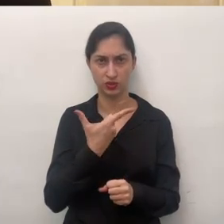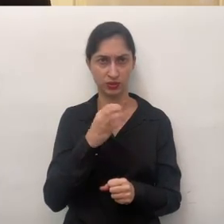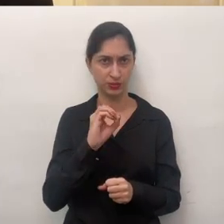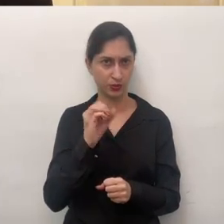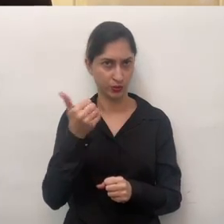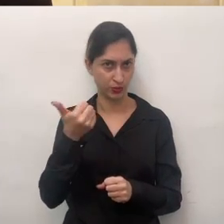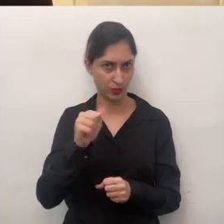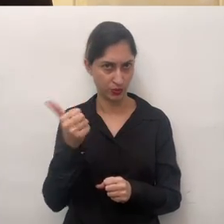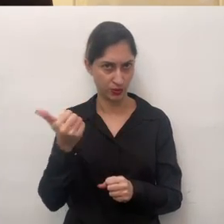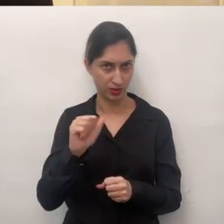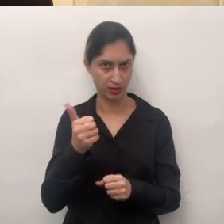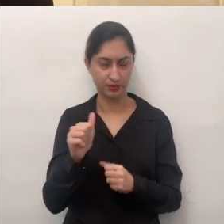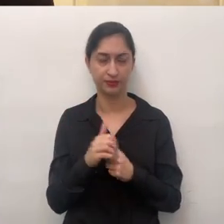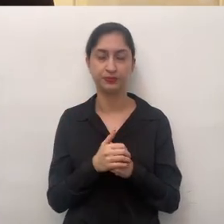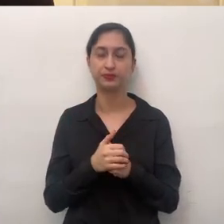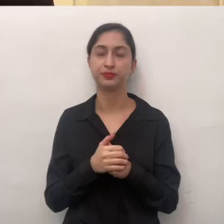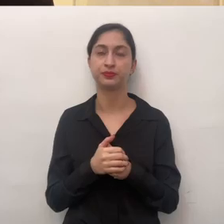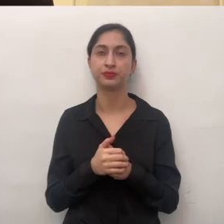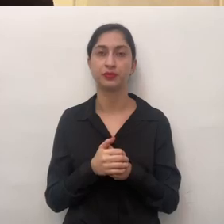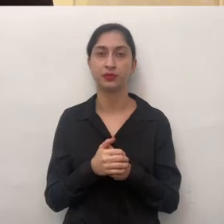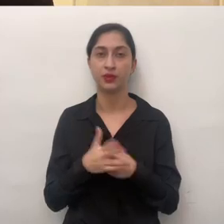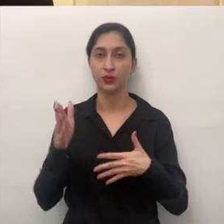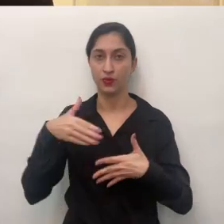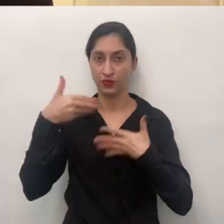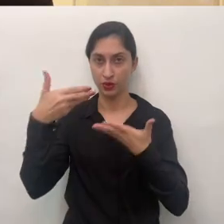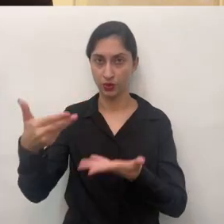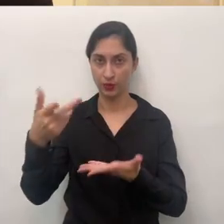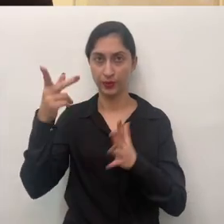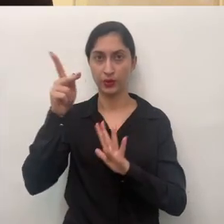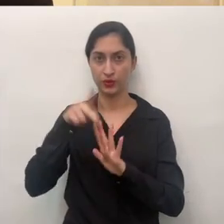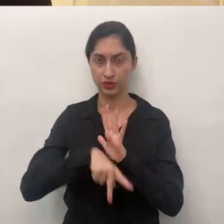acho que em 2011 eu